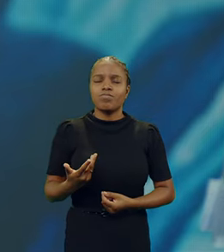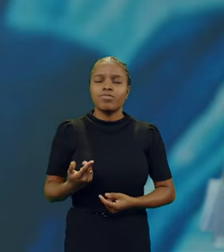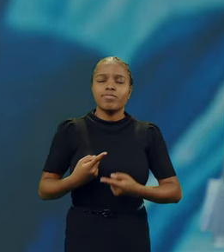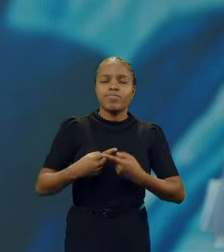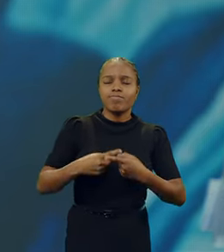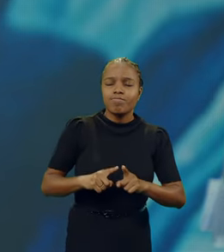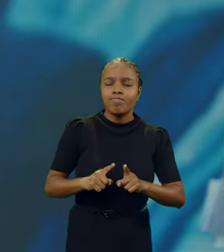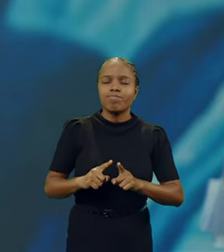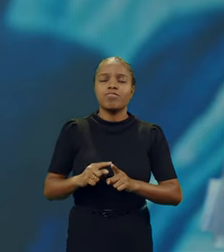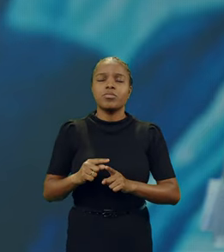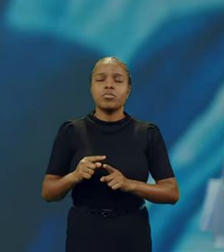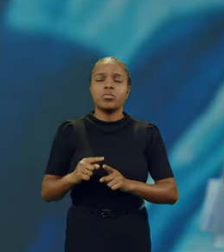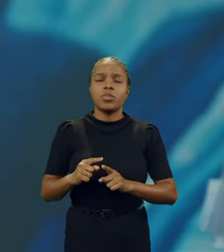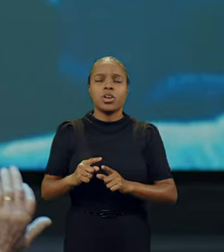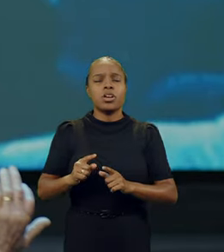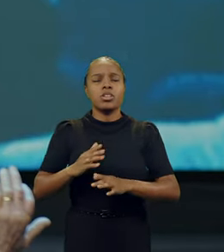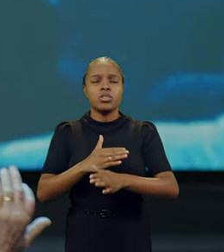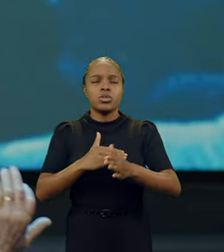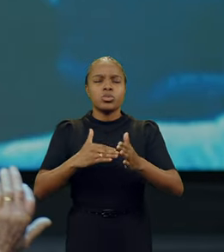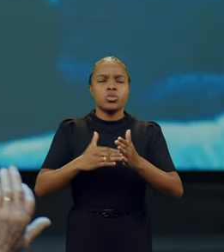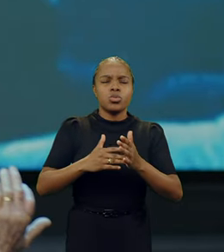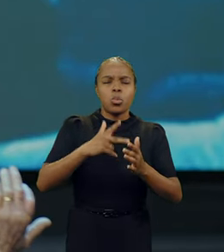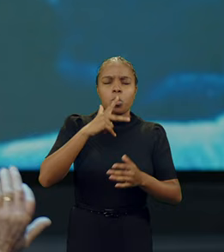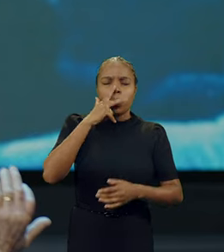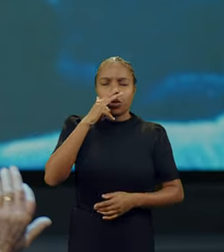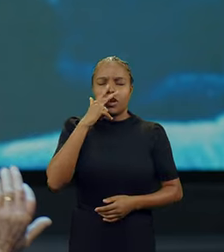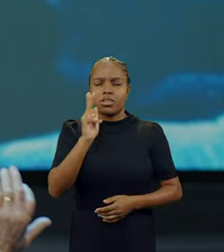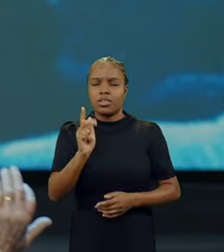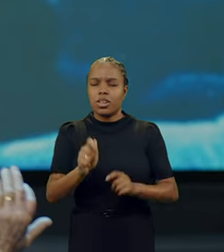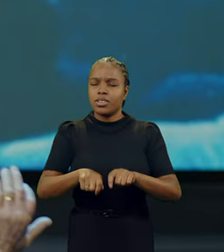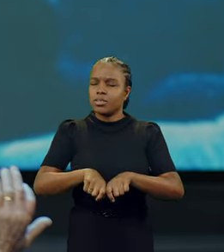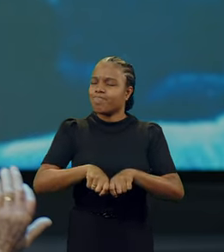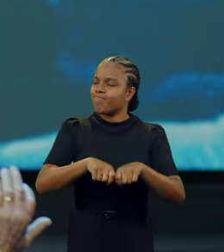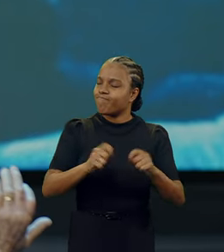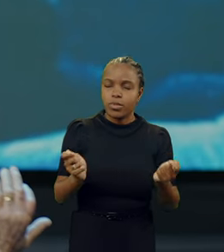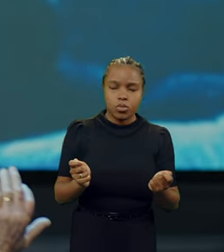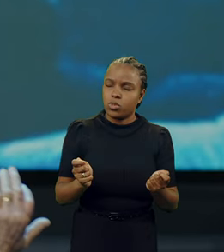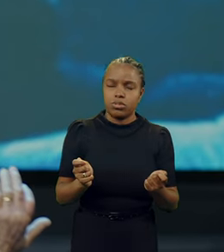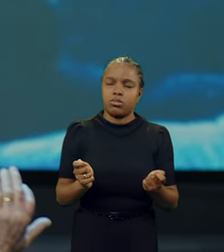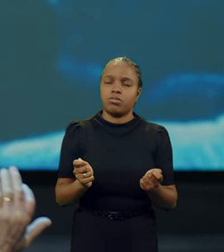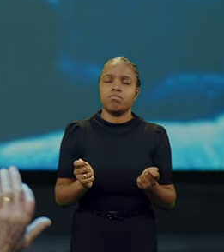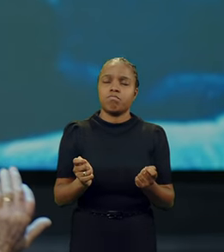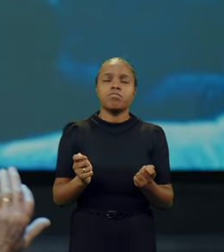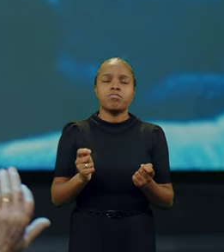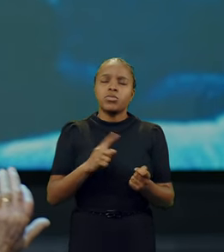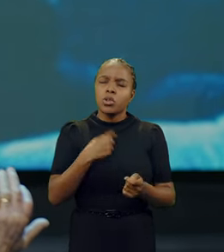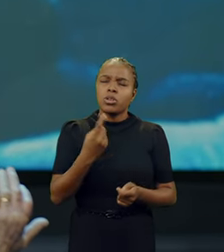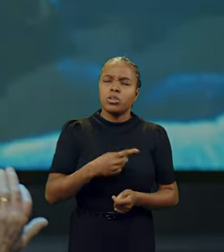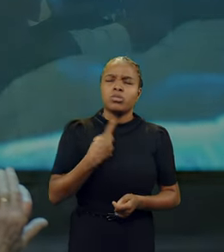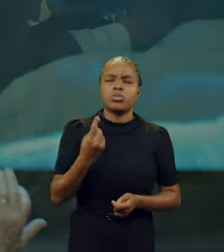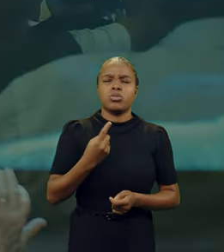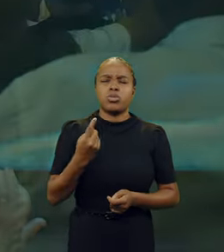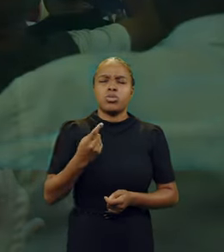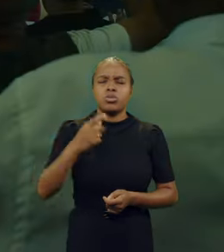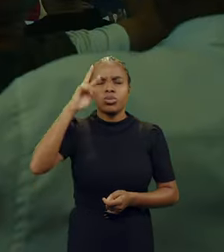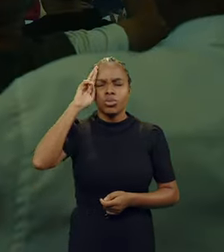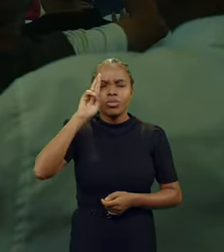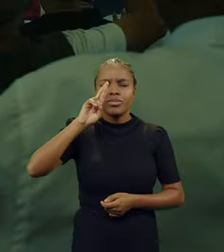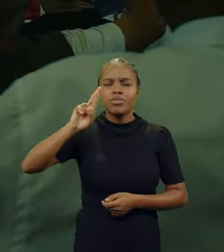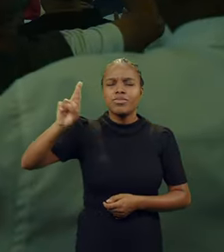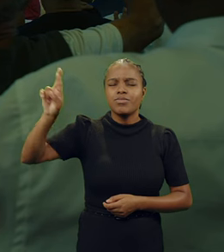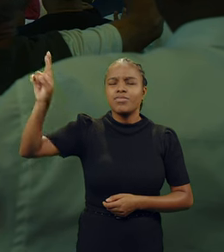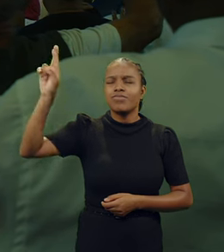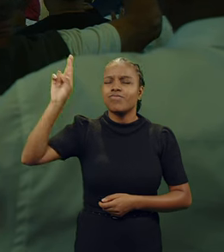Mas quando tudo parece impossível para nós, sai, Senhor,